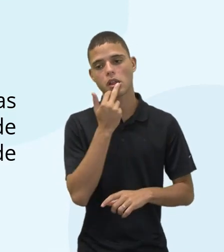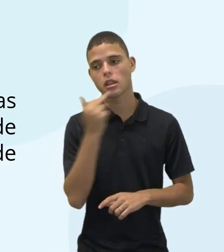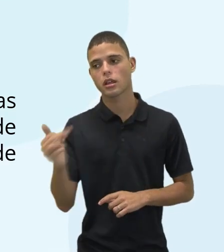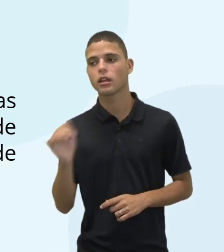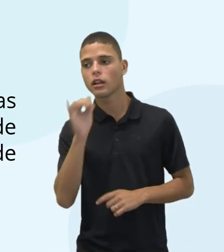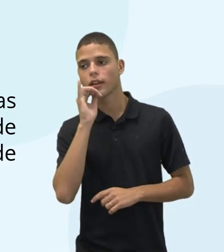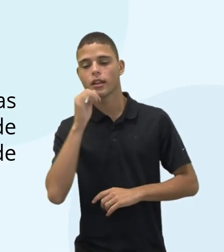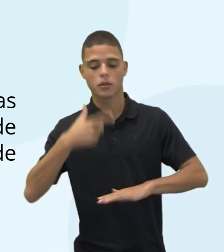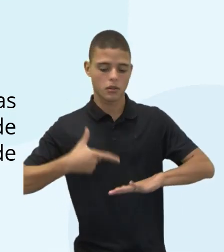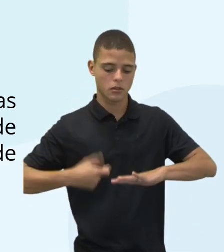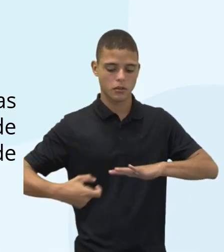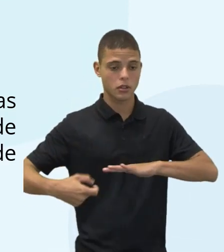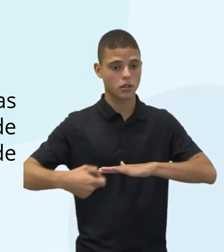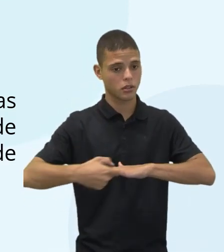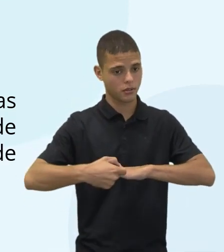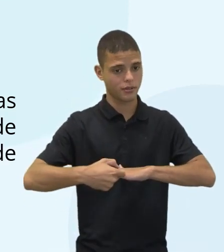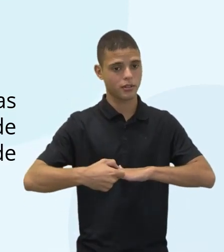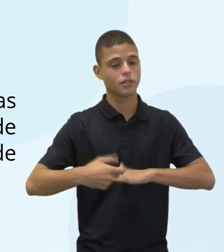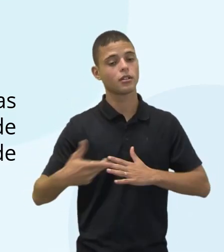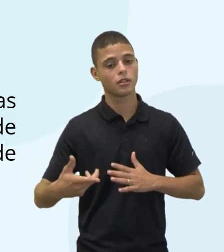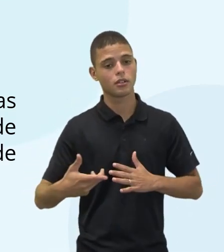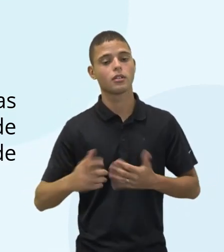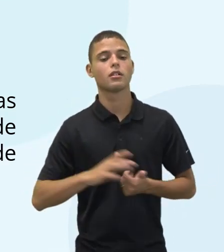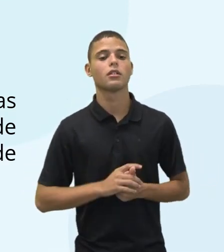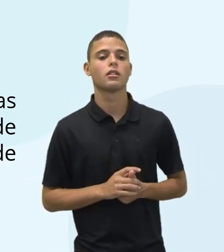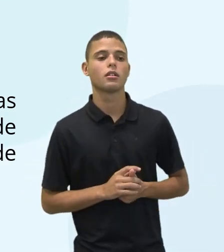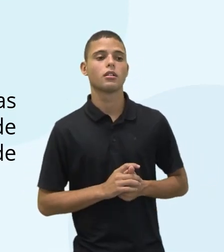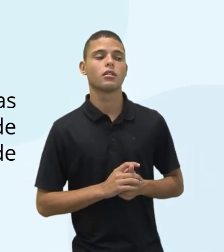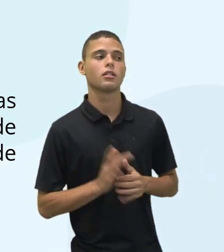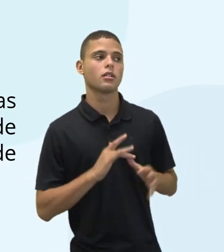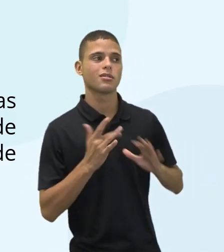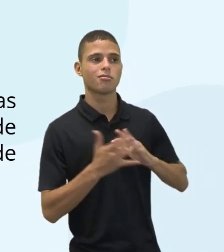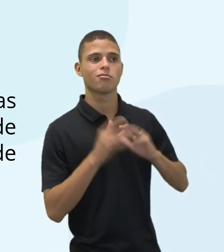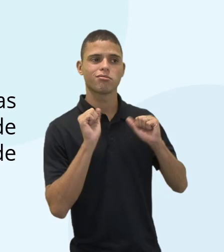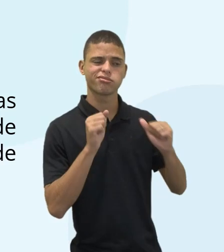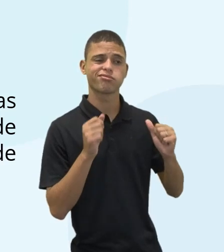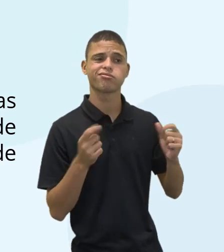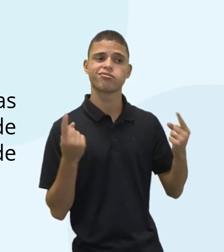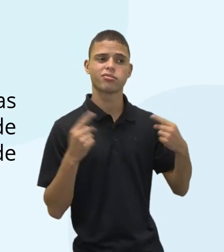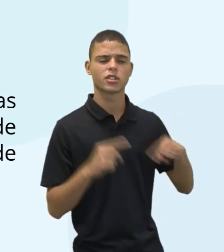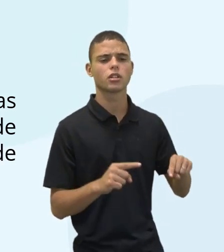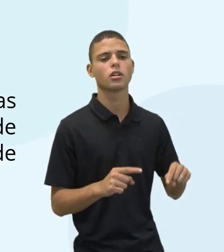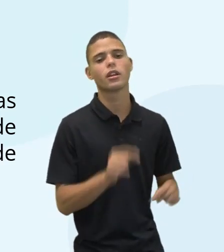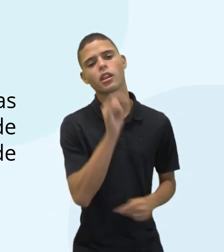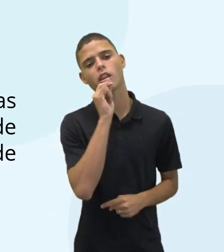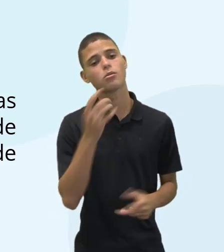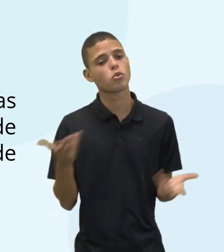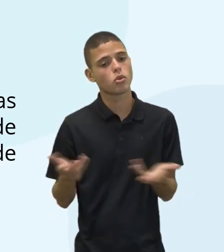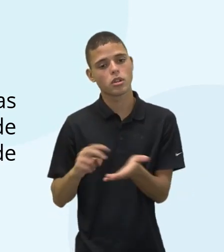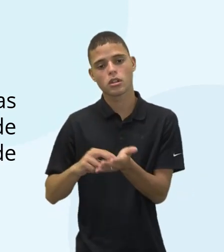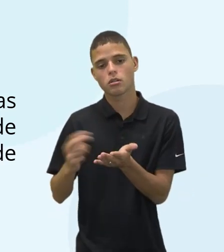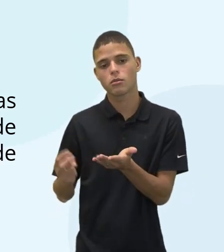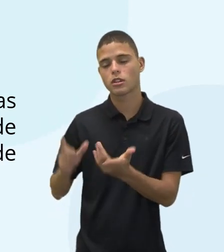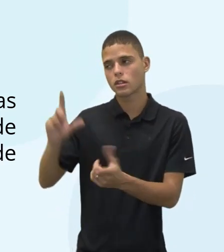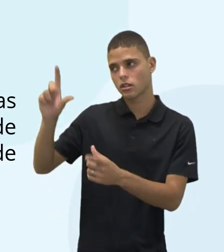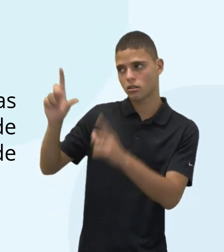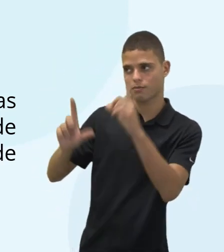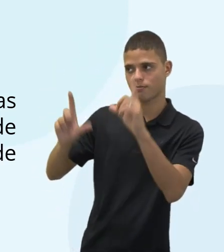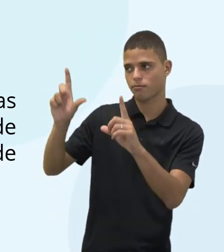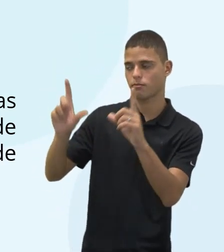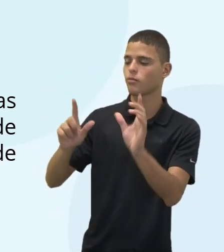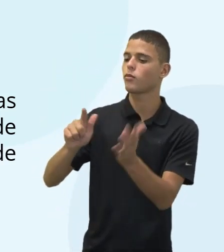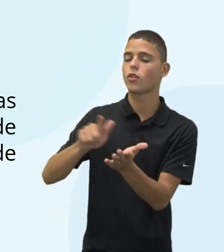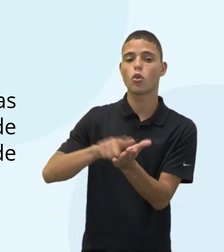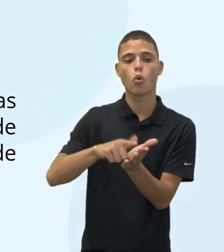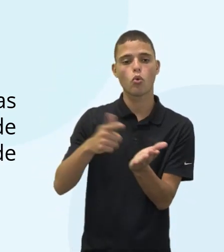pensar em como as mídias podem prejudicar. Hoje de manhã eu estava vendo um noticiário e estava falando de uma